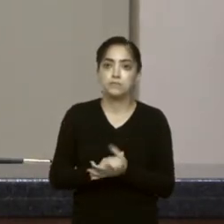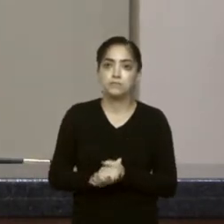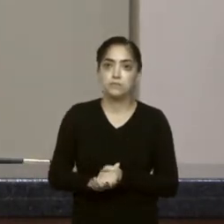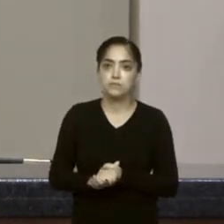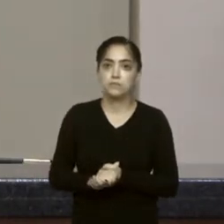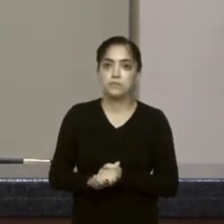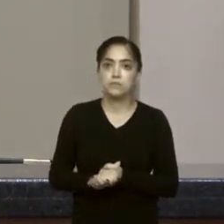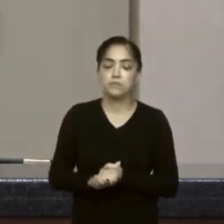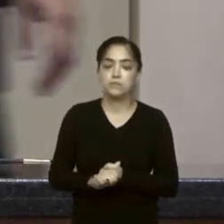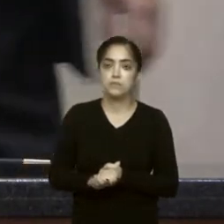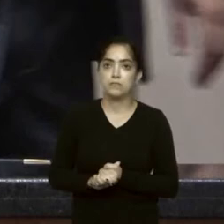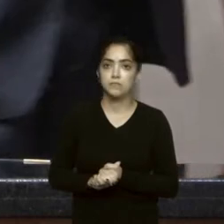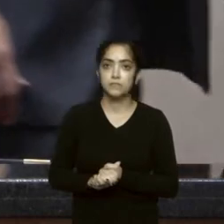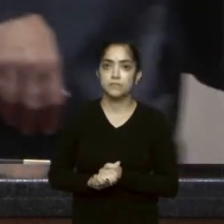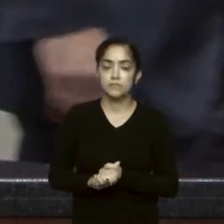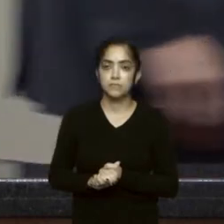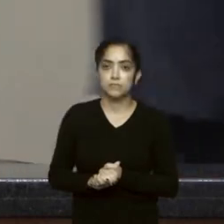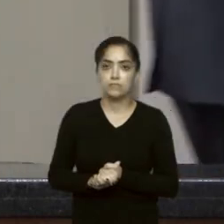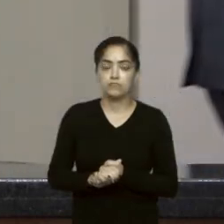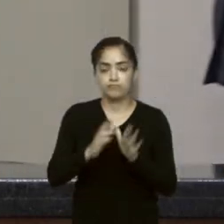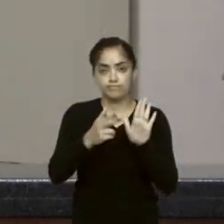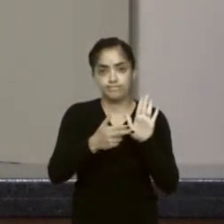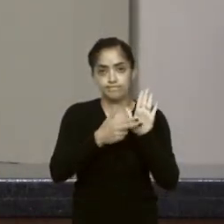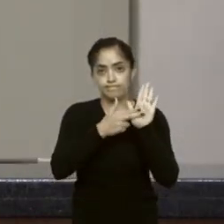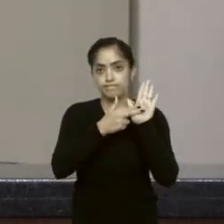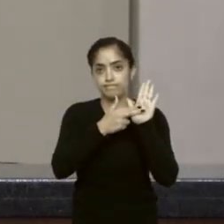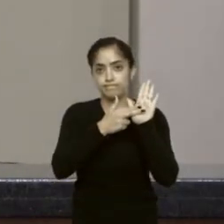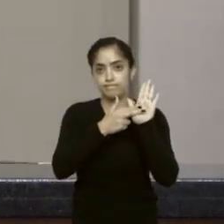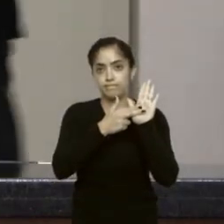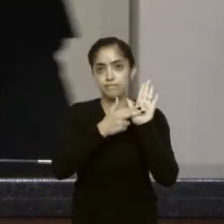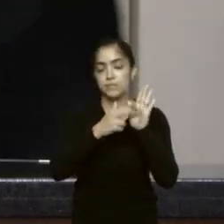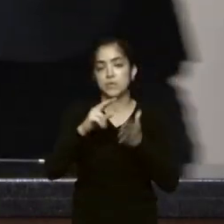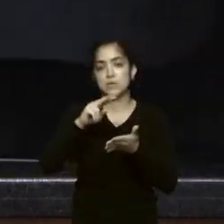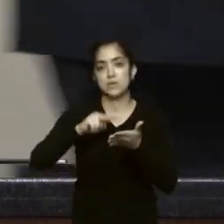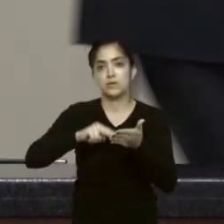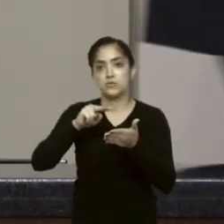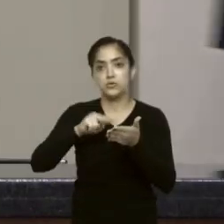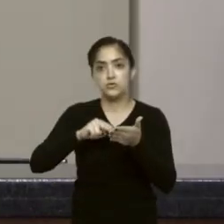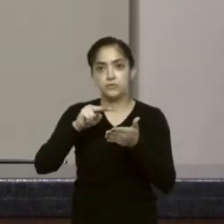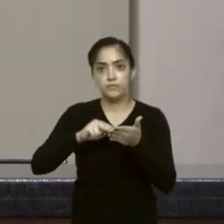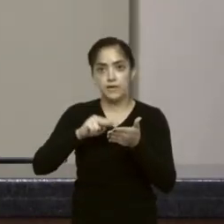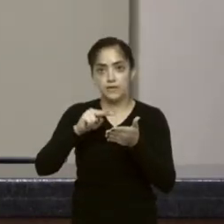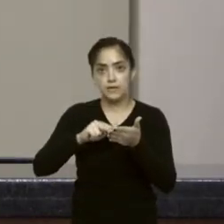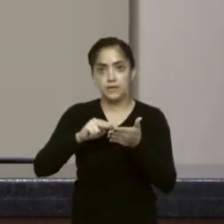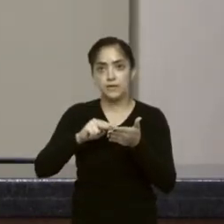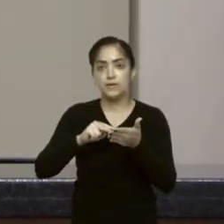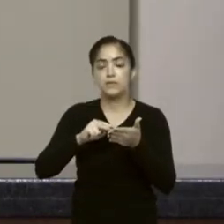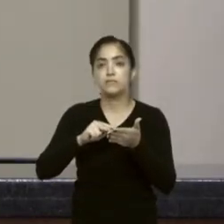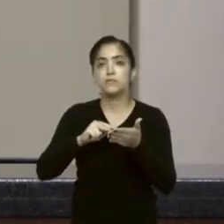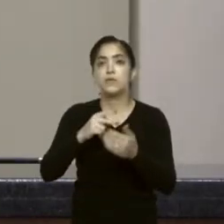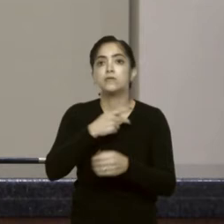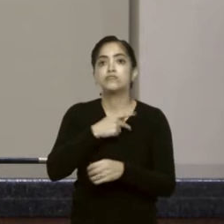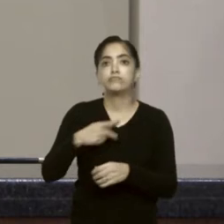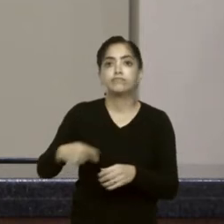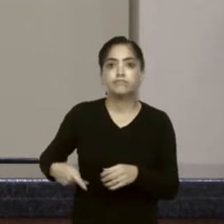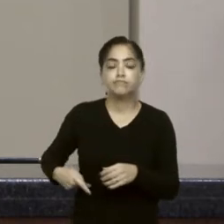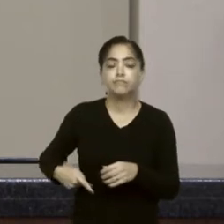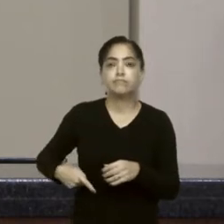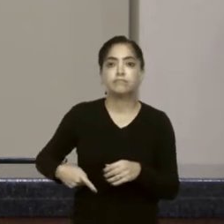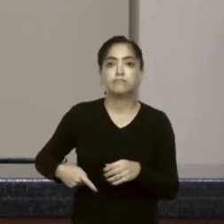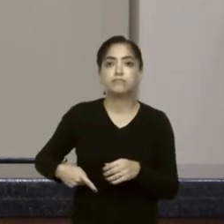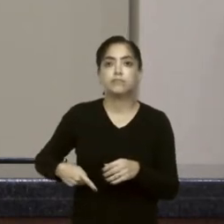ao ato de posse. Vamos ler os atos da presidência